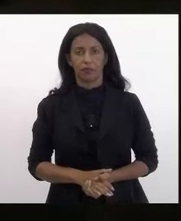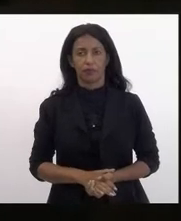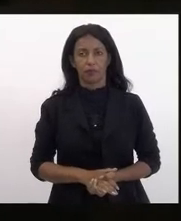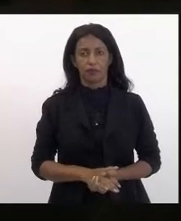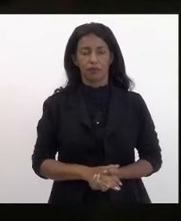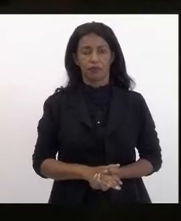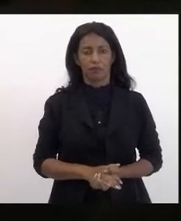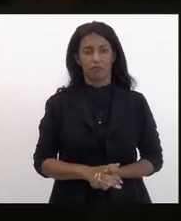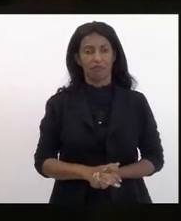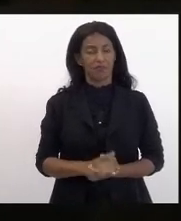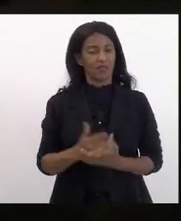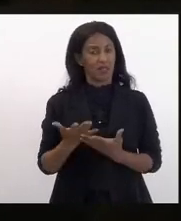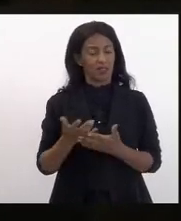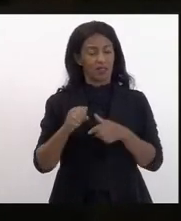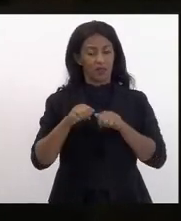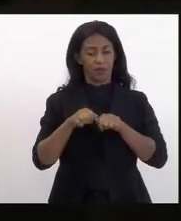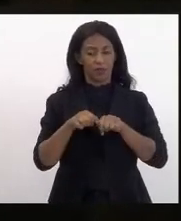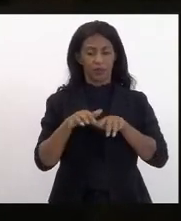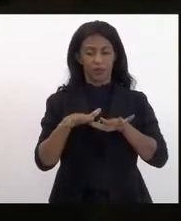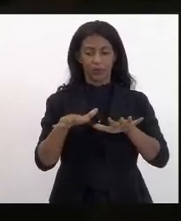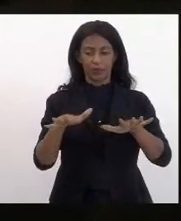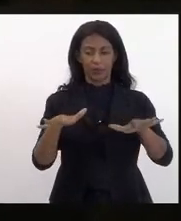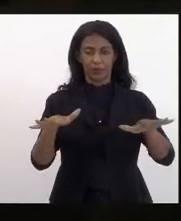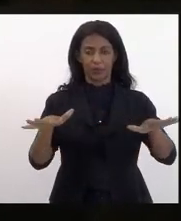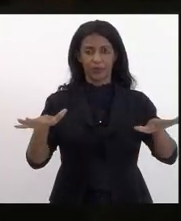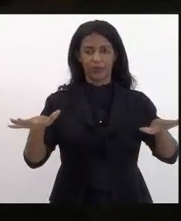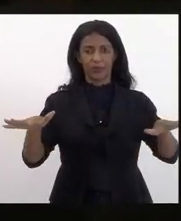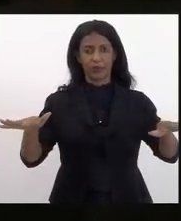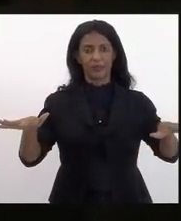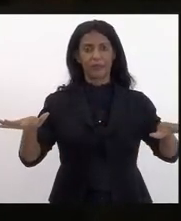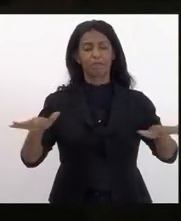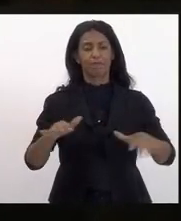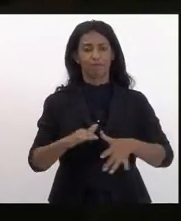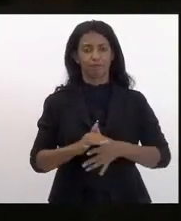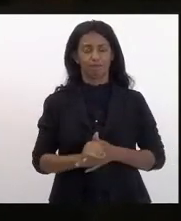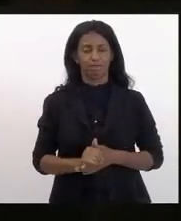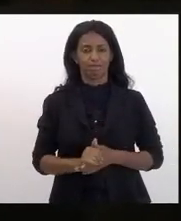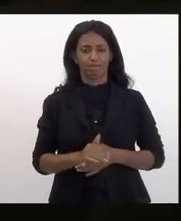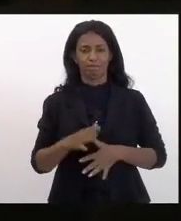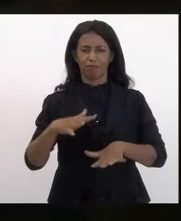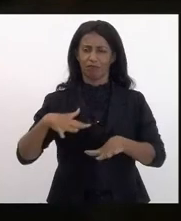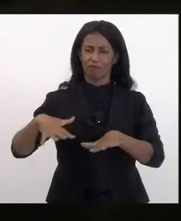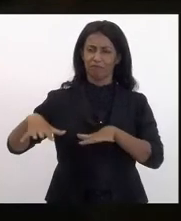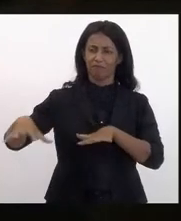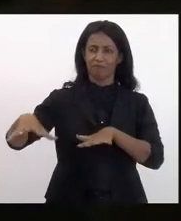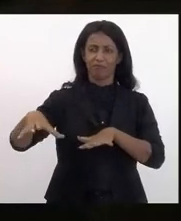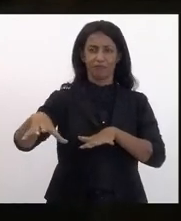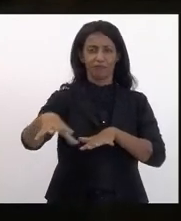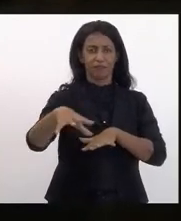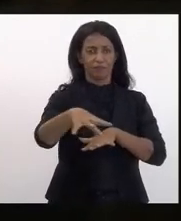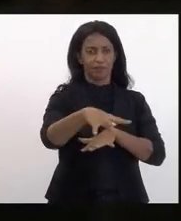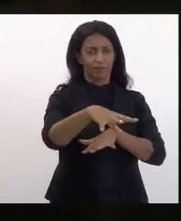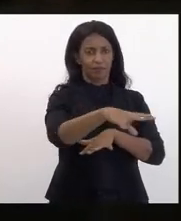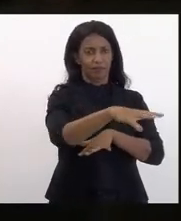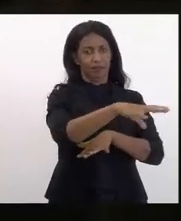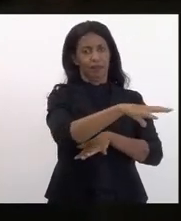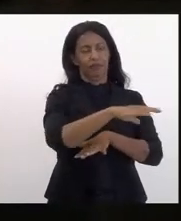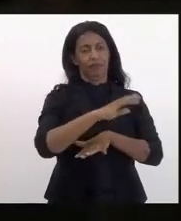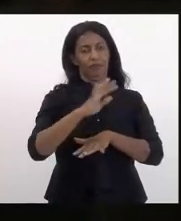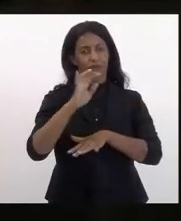E se espalharam por diversas áreas do nosso